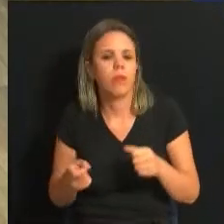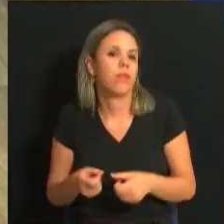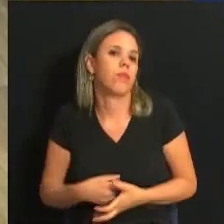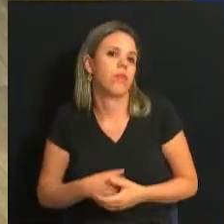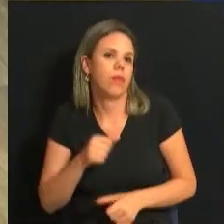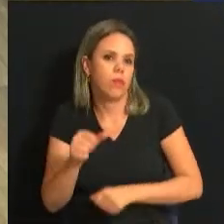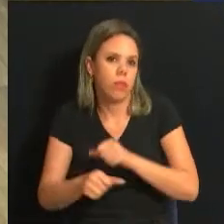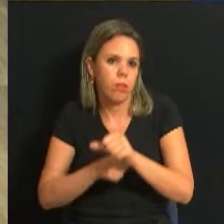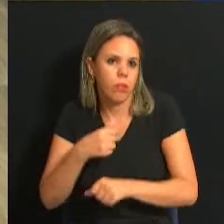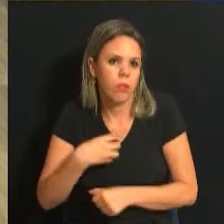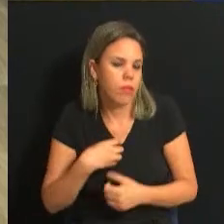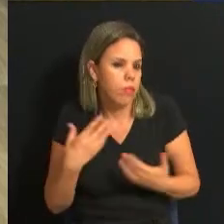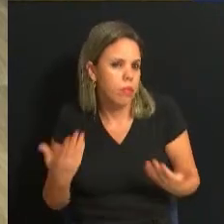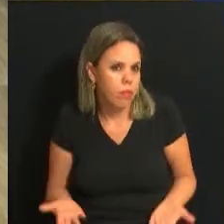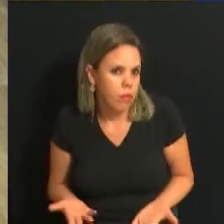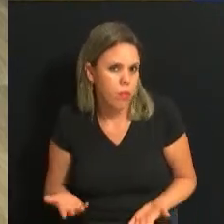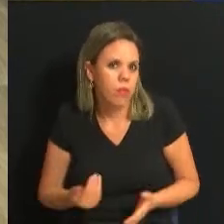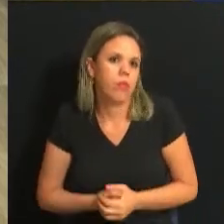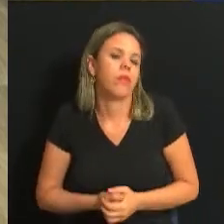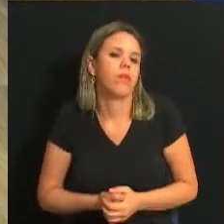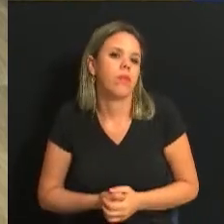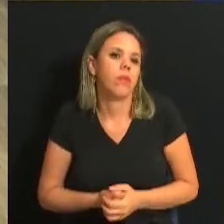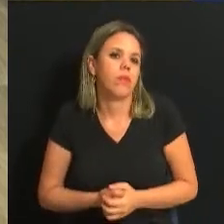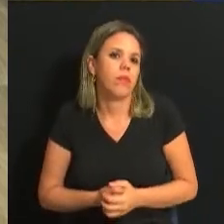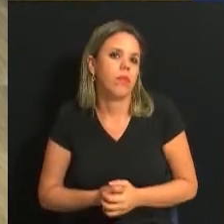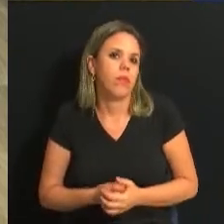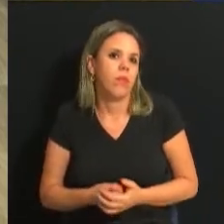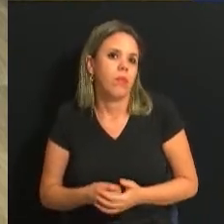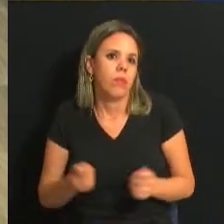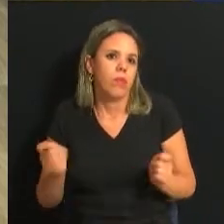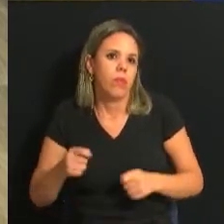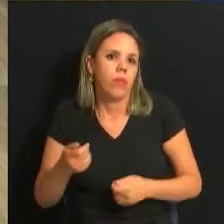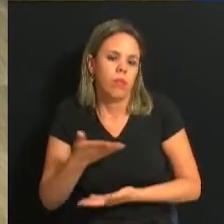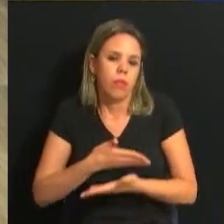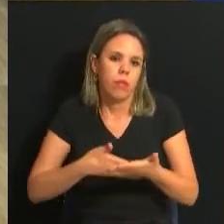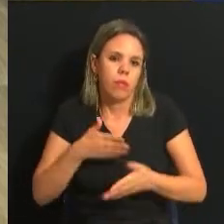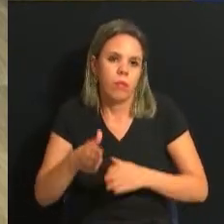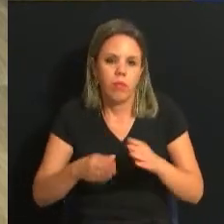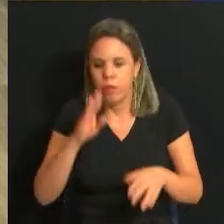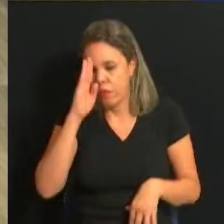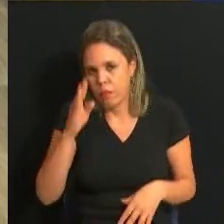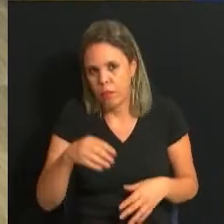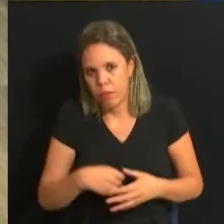meu estilo. Você acaba mudando a sua forma de ser para poder agradar e se destacar.